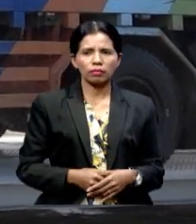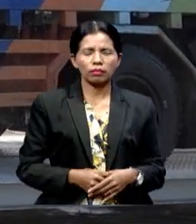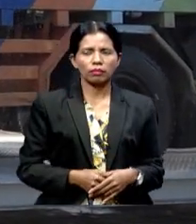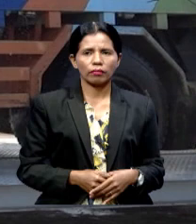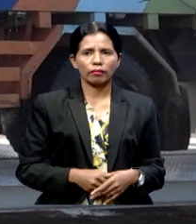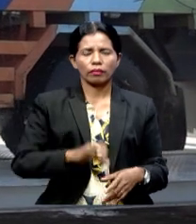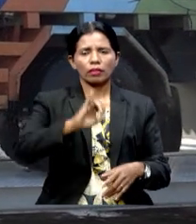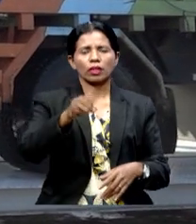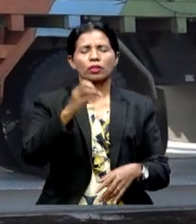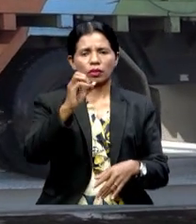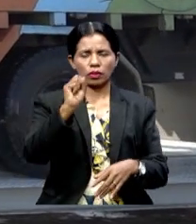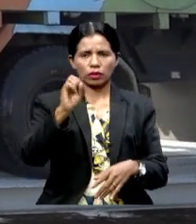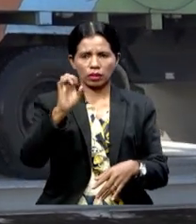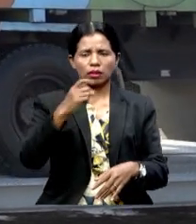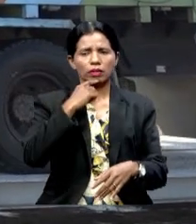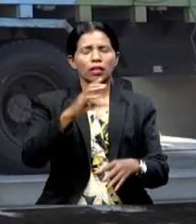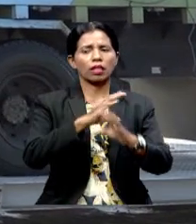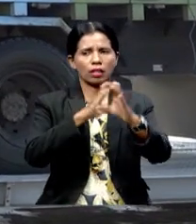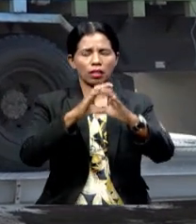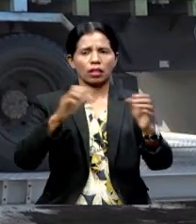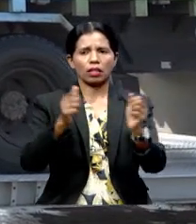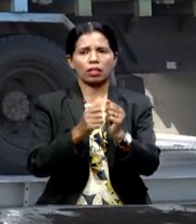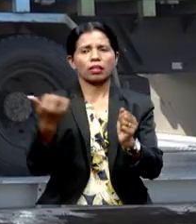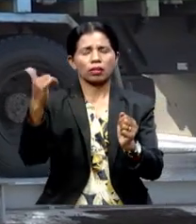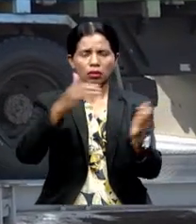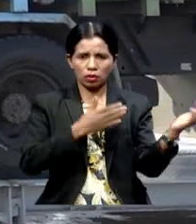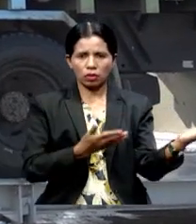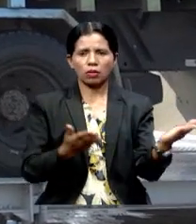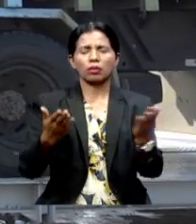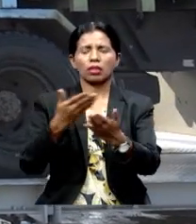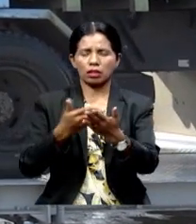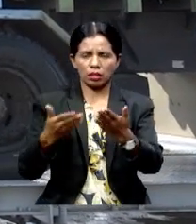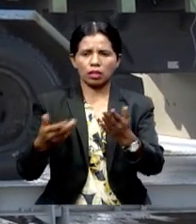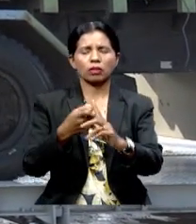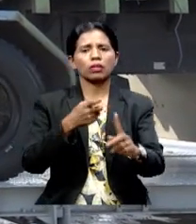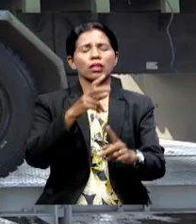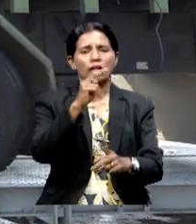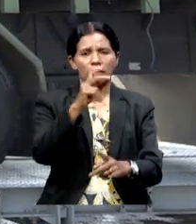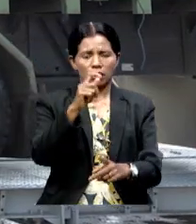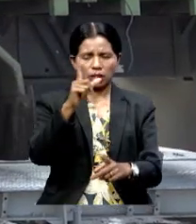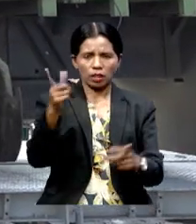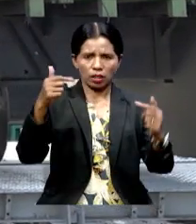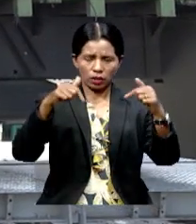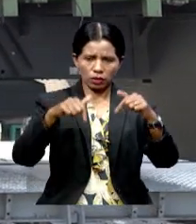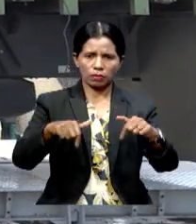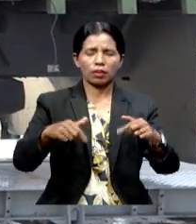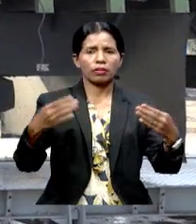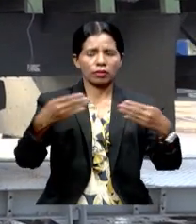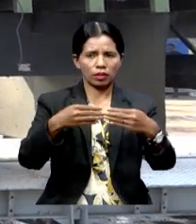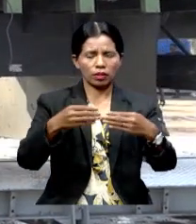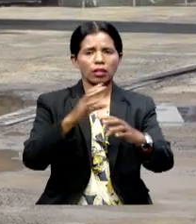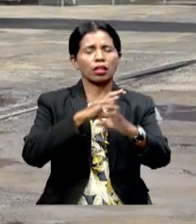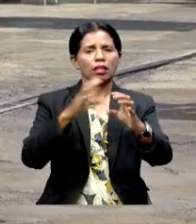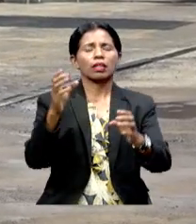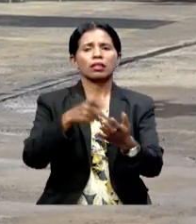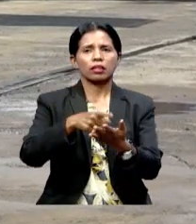José Antônio informa, durante a carreta caminhoneta Sirenebe, Tula Sassan Husi NTT, Tama e a fronteira Batugade, cada caminhoneta